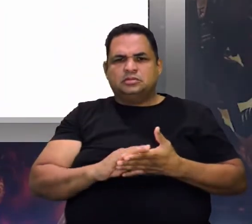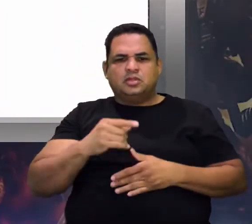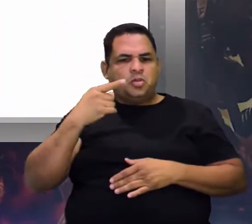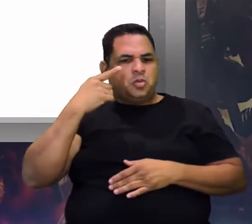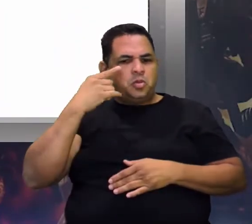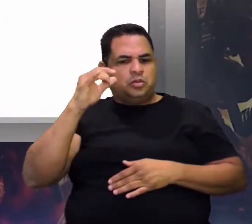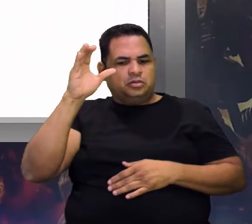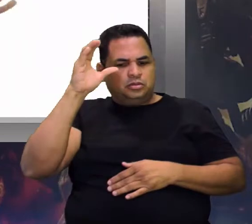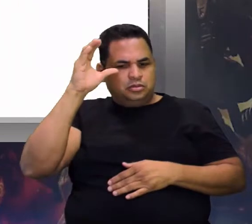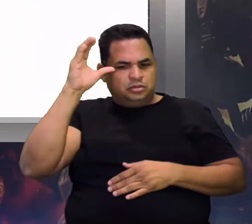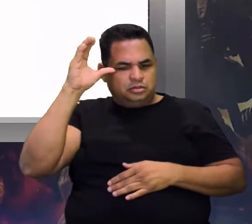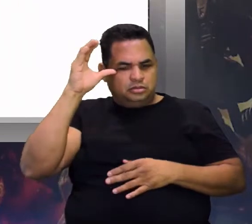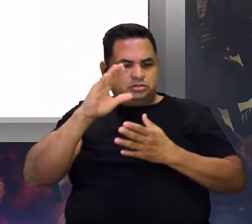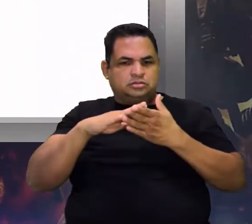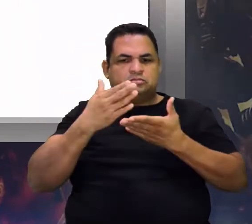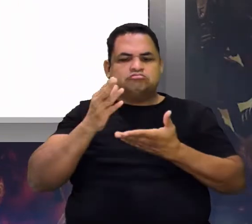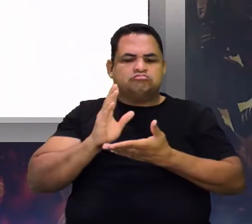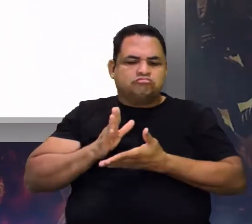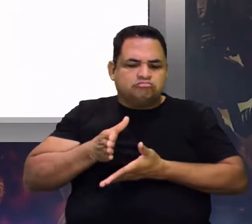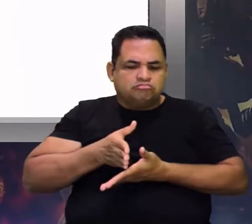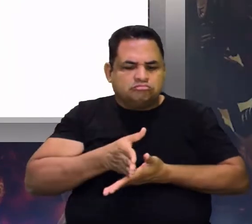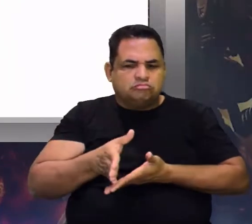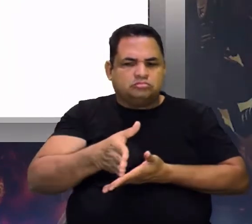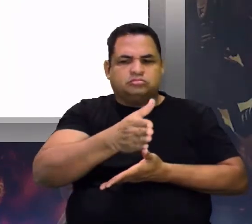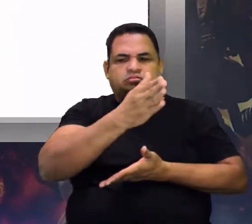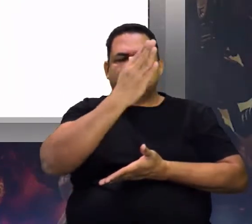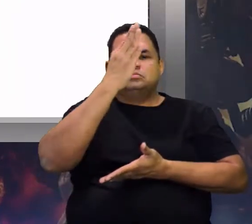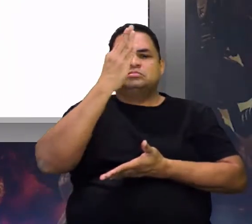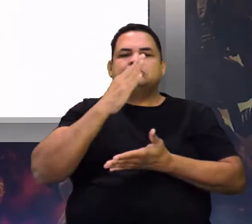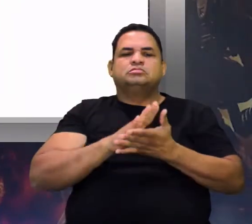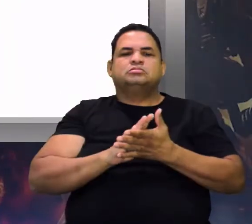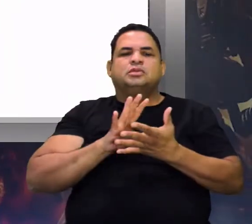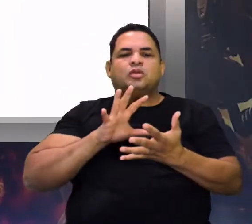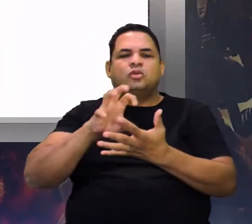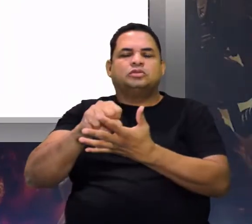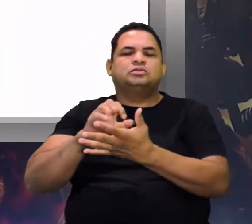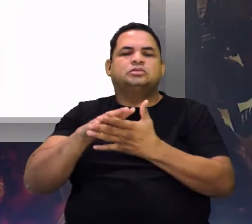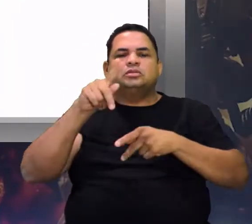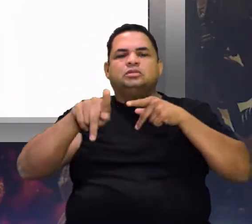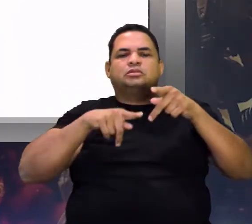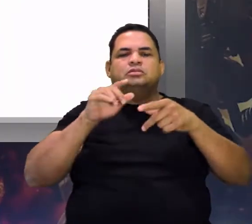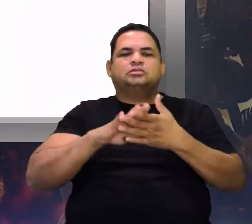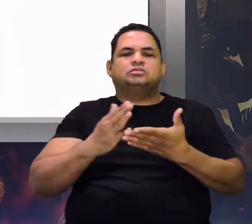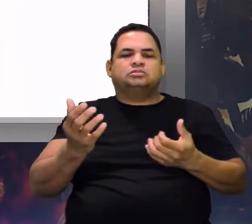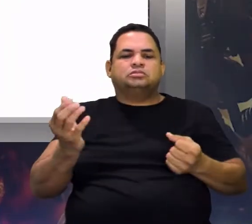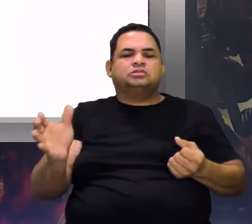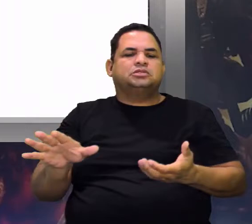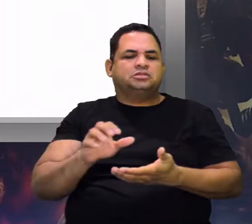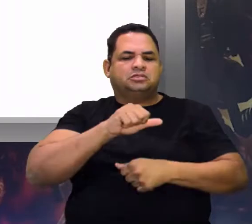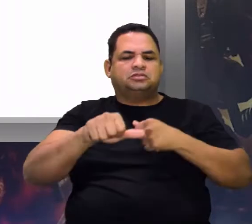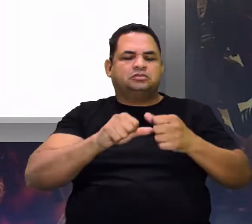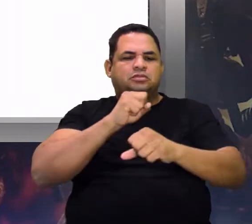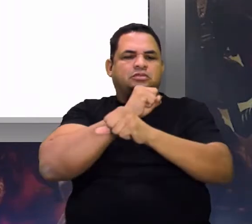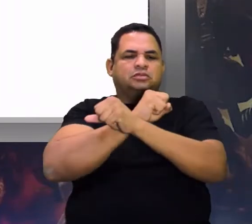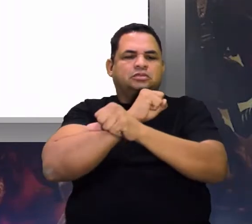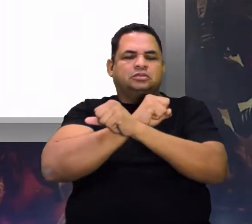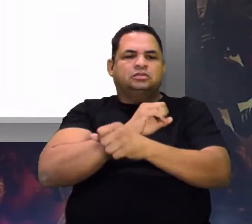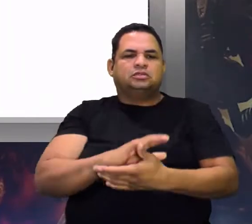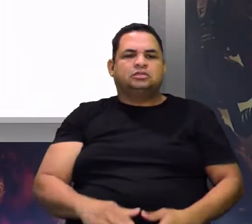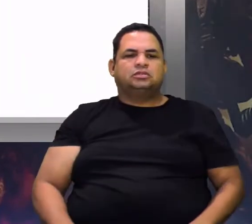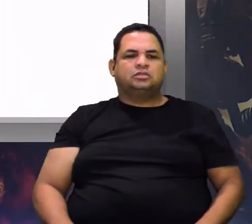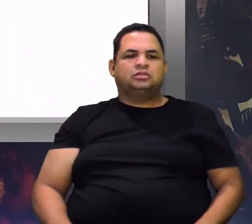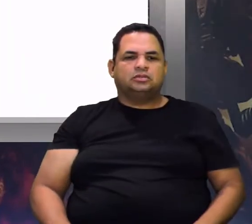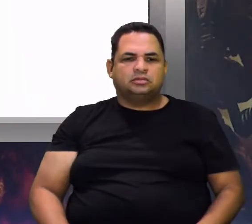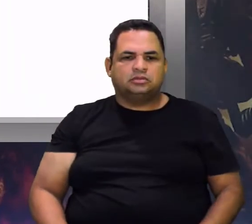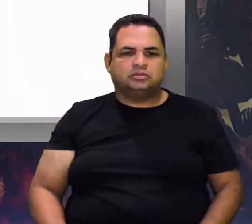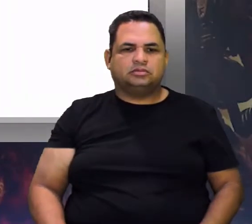chineses, por onde eles passavam, que eles conquistavam um povo, eles traziam como escravo. Aí nós vamos ver no